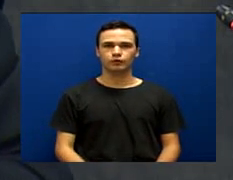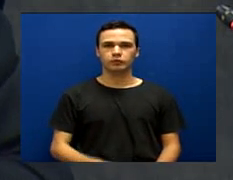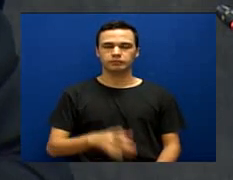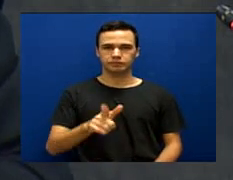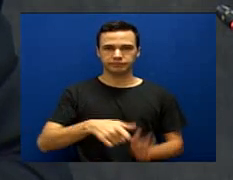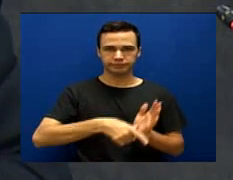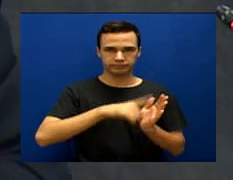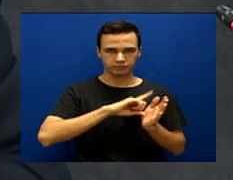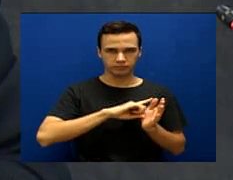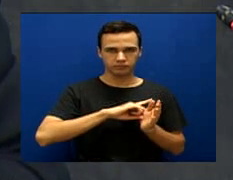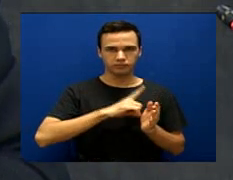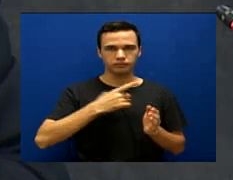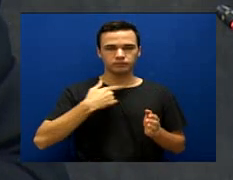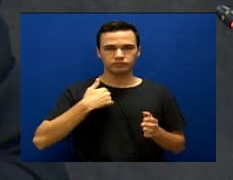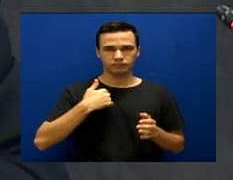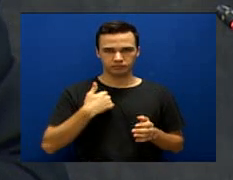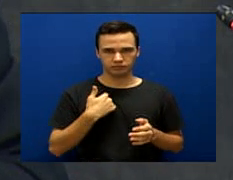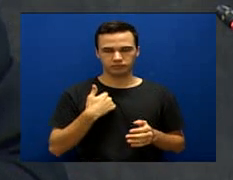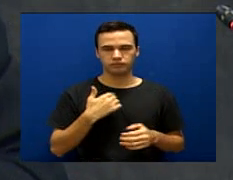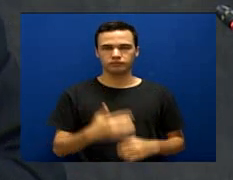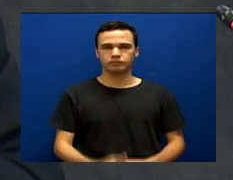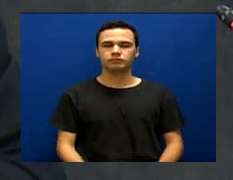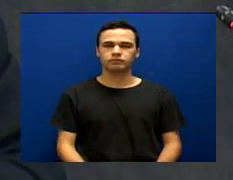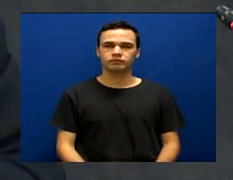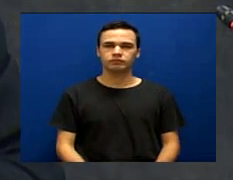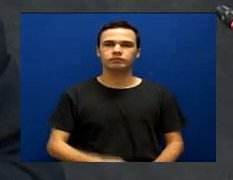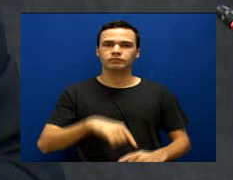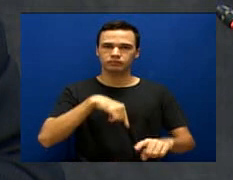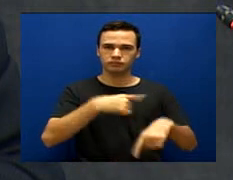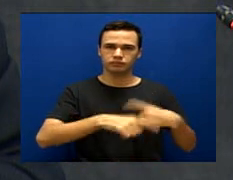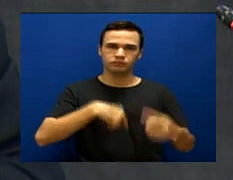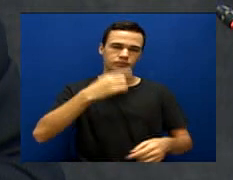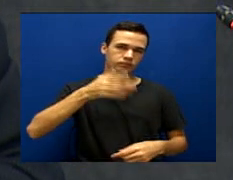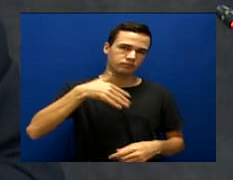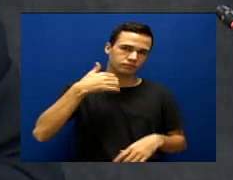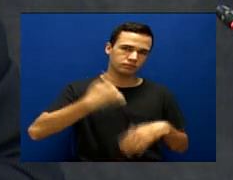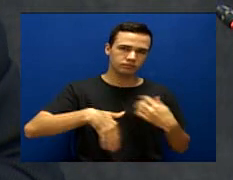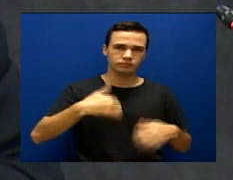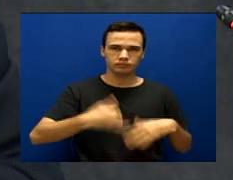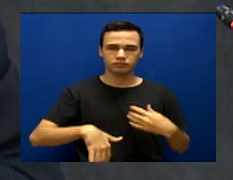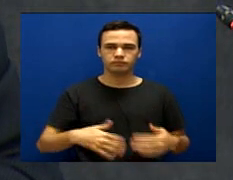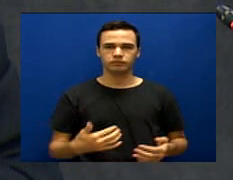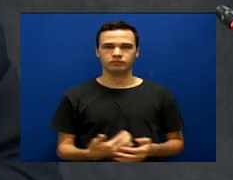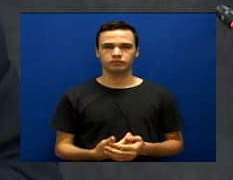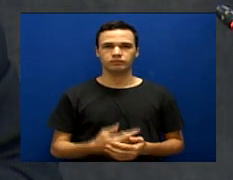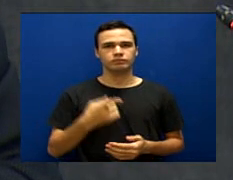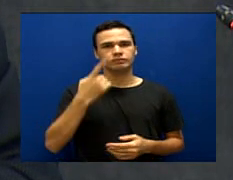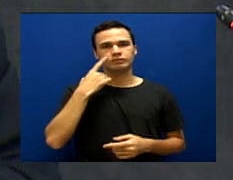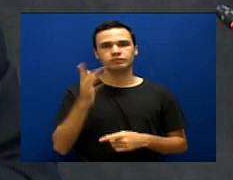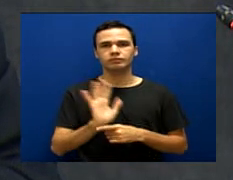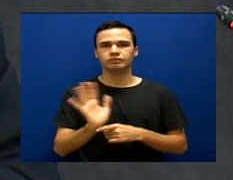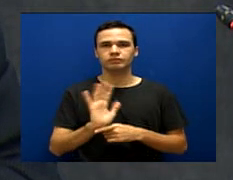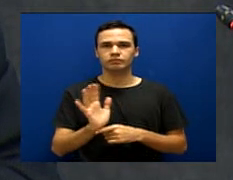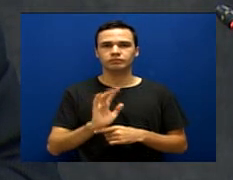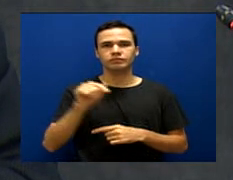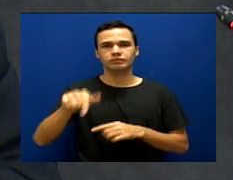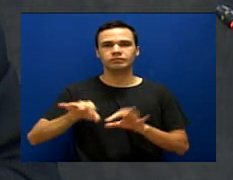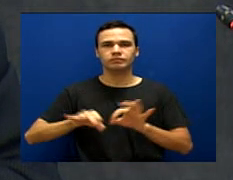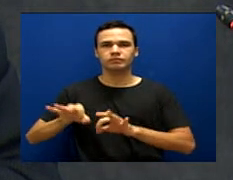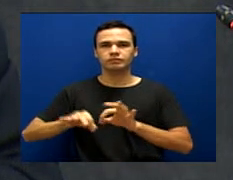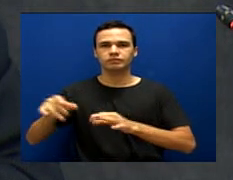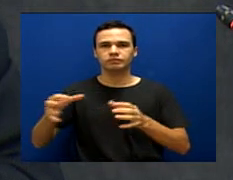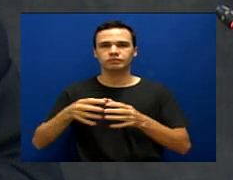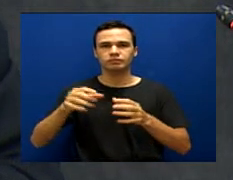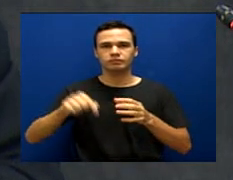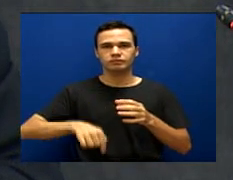Antes de fazer a saudade, antes de ao próximo passo que nós faremos agora, é um vídeo que foi montado aqui pela nossa